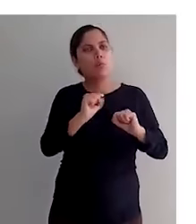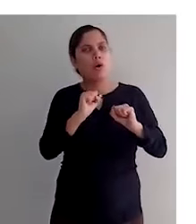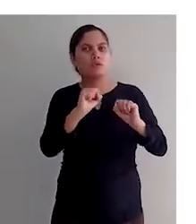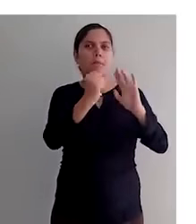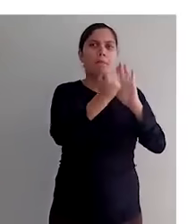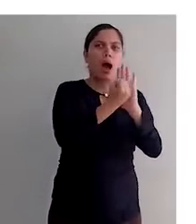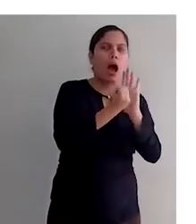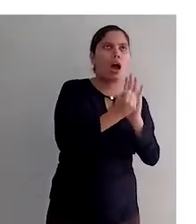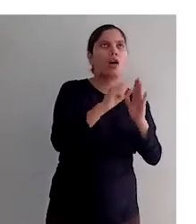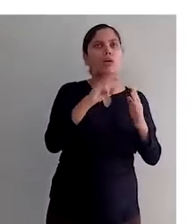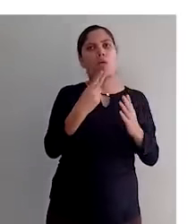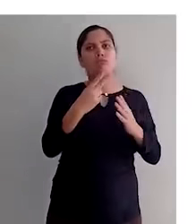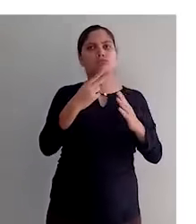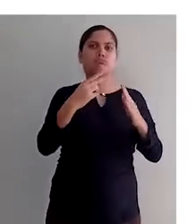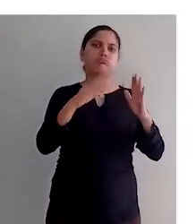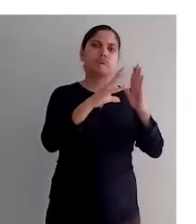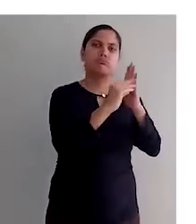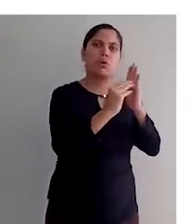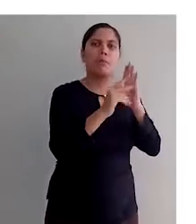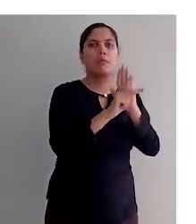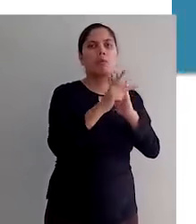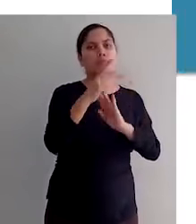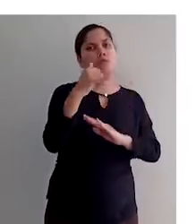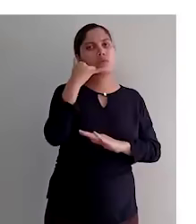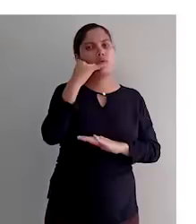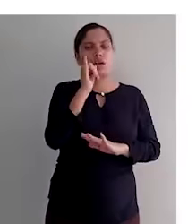celular, por exemplo.